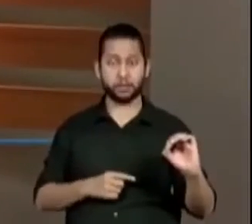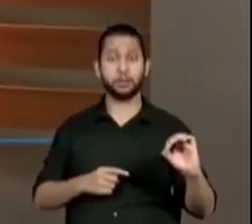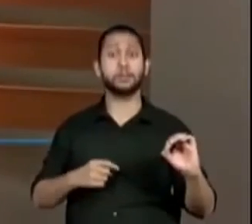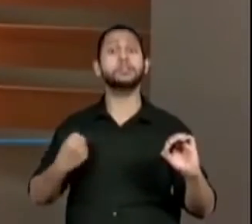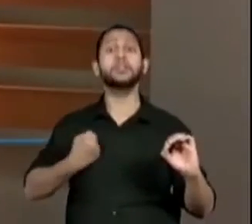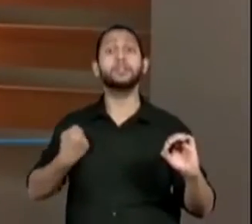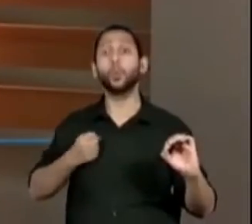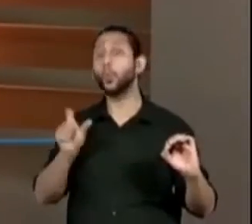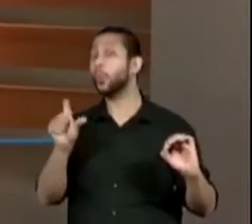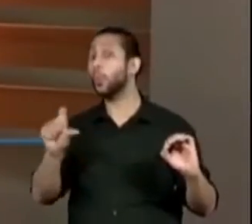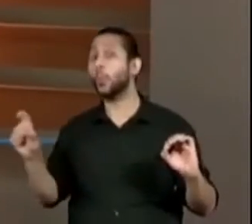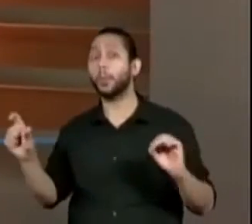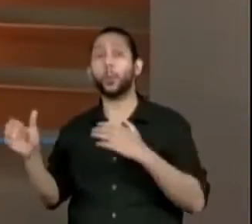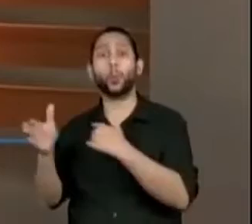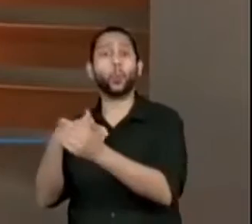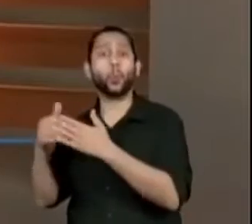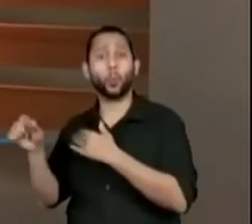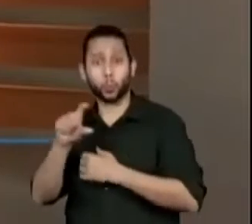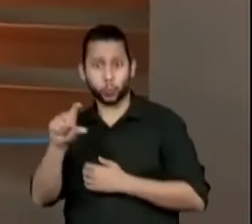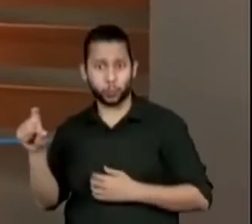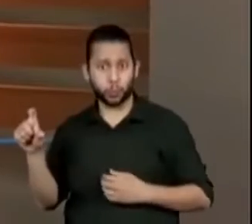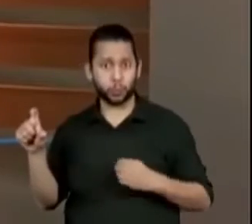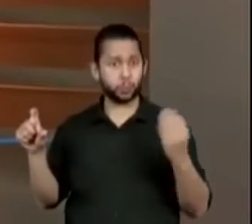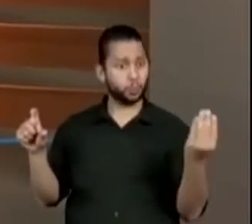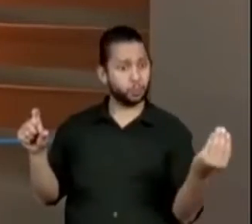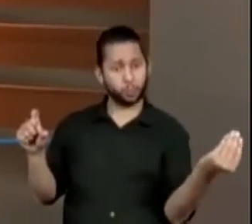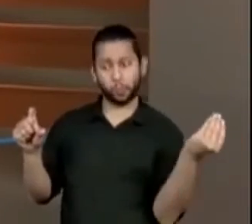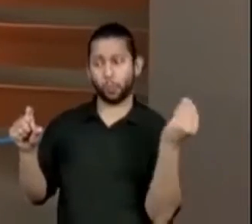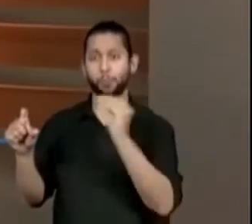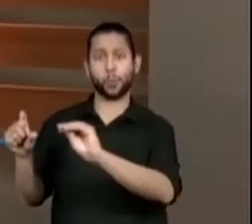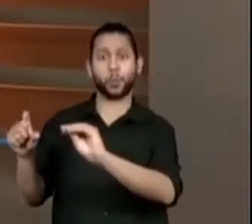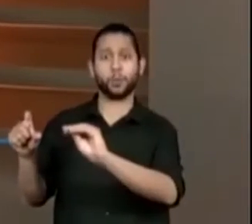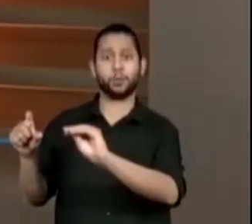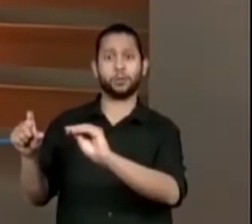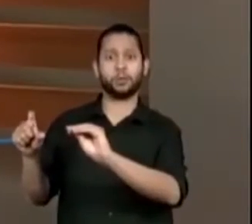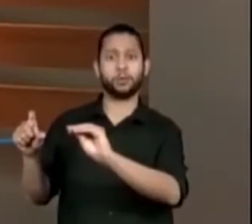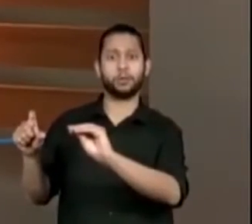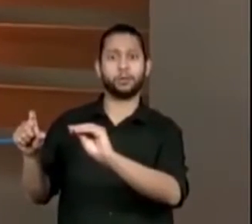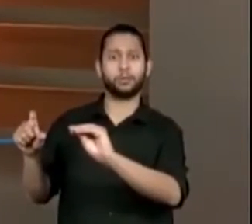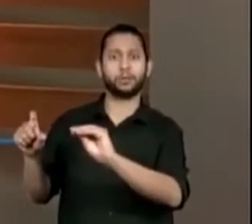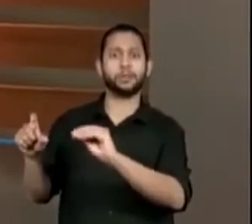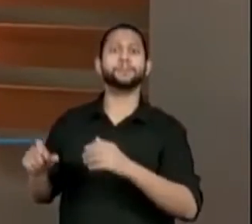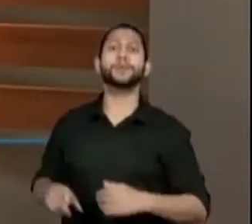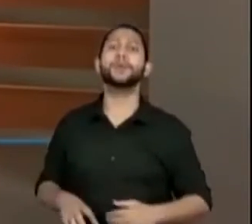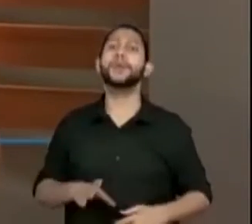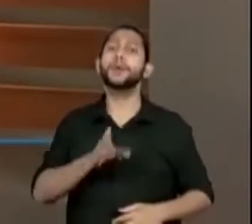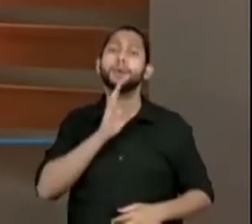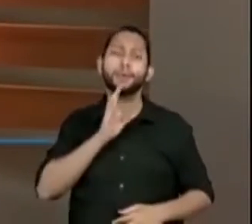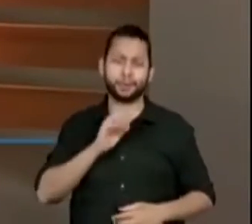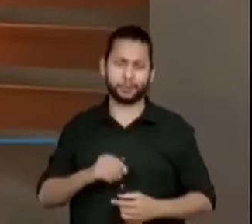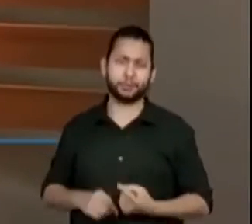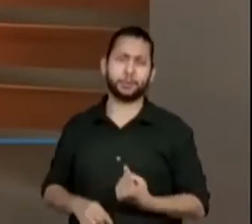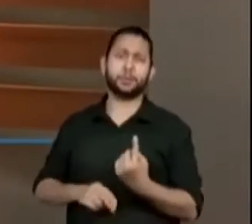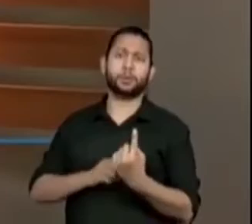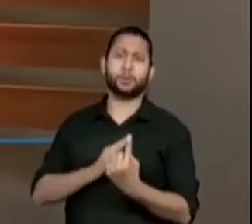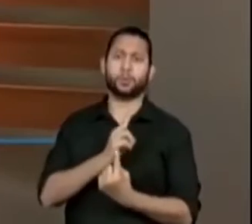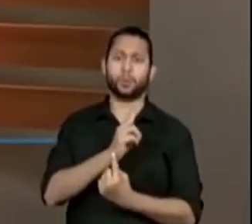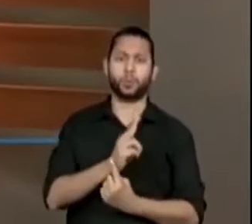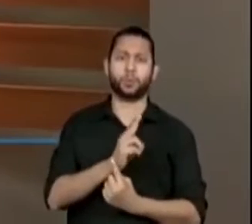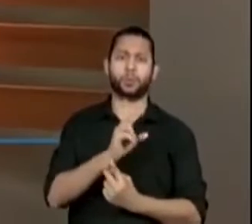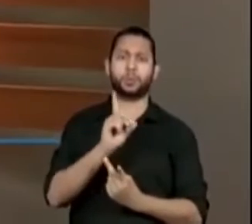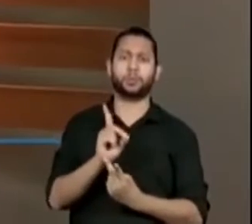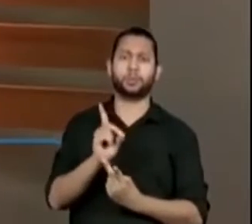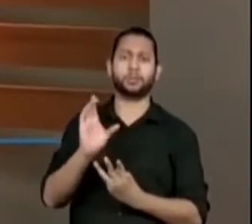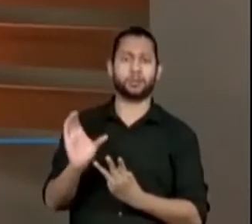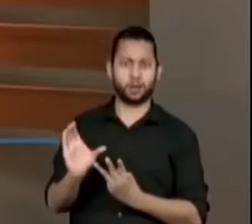o 0 na posição de unidade simples. Então, sabe lá, unidade, dezena e centena?